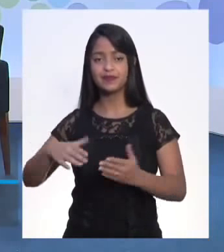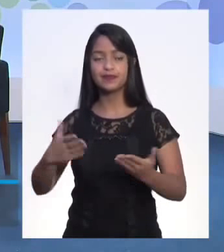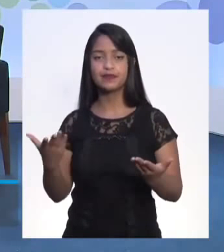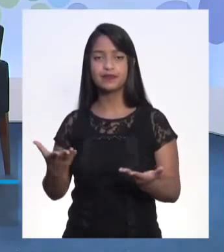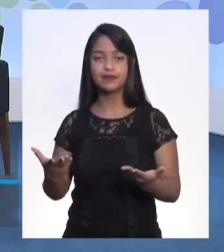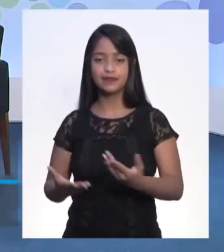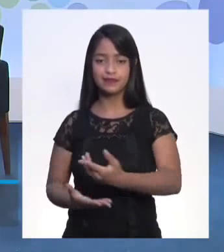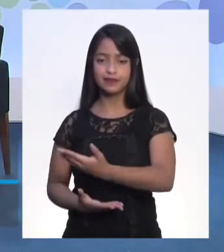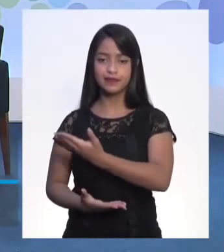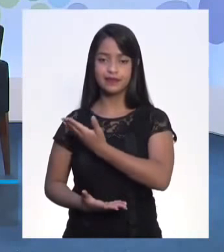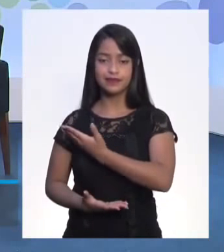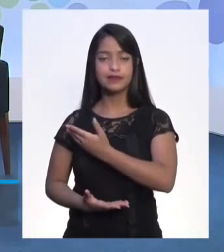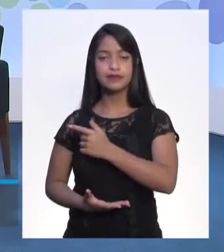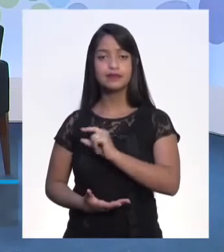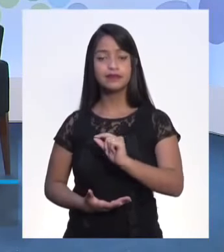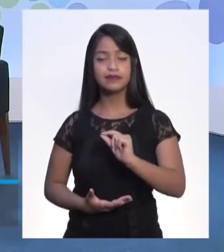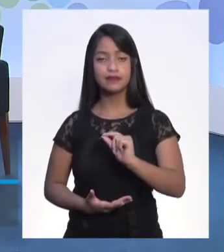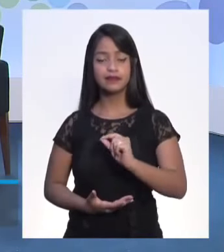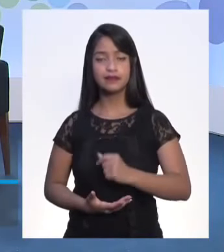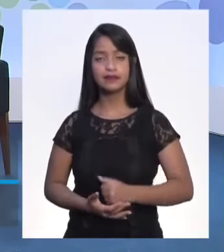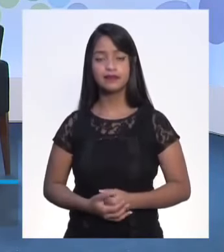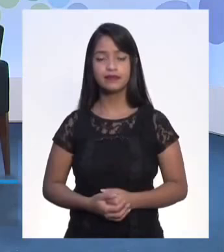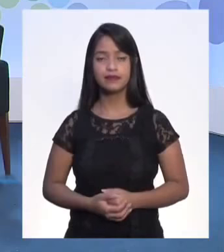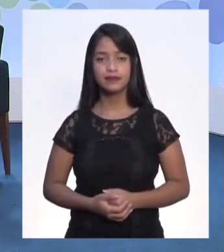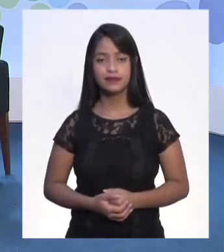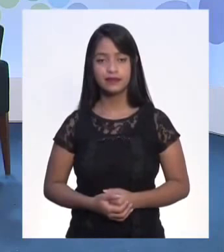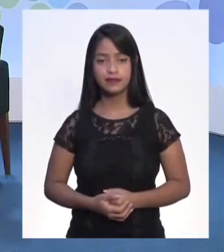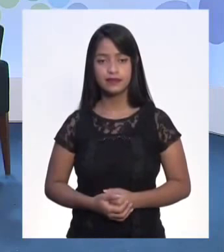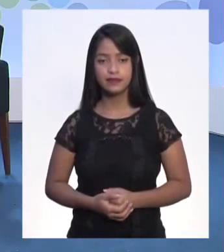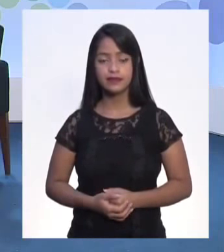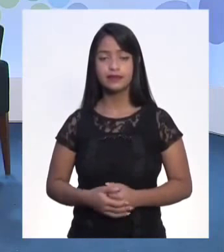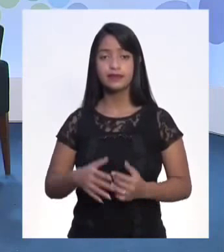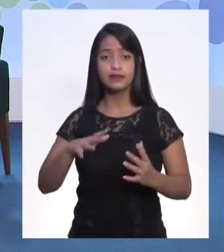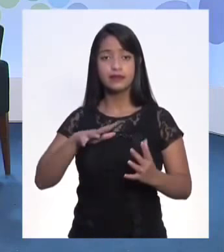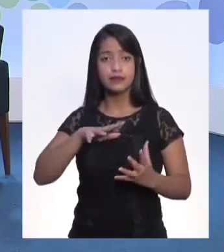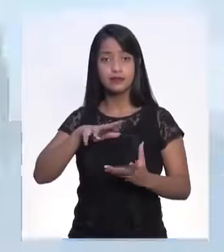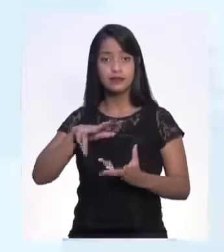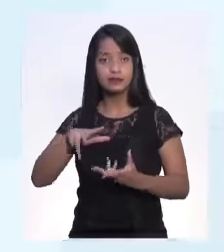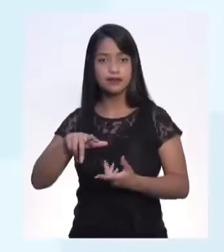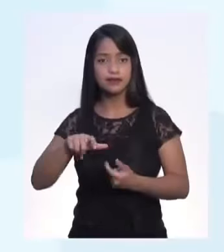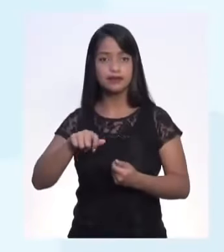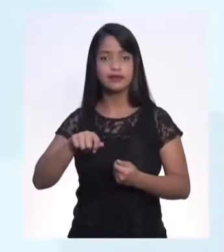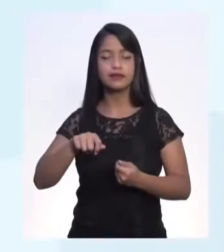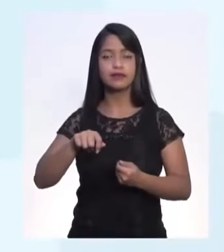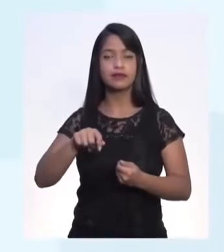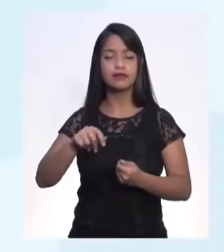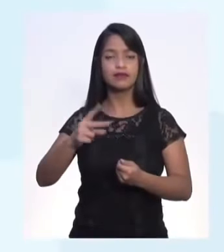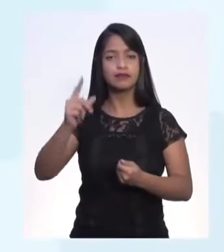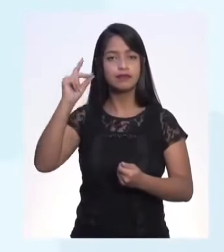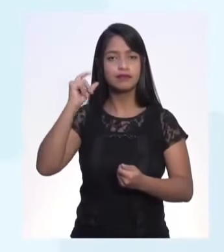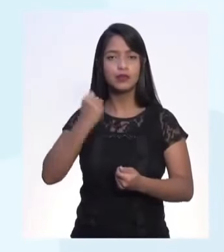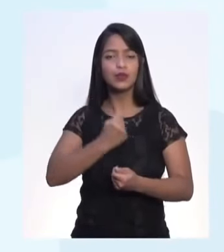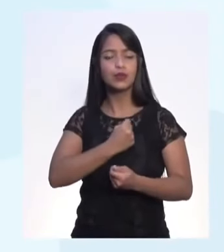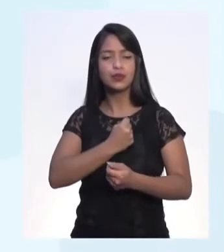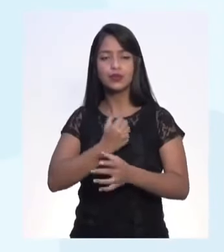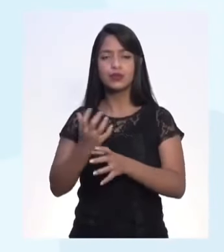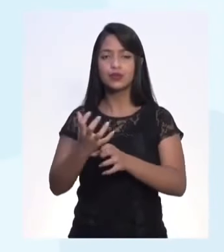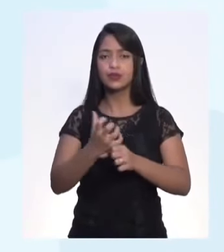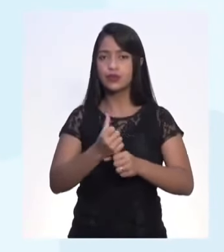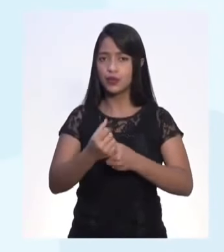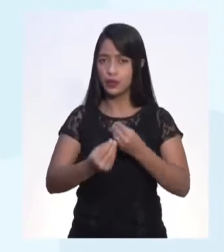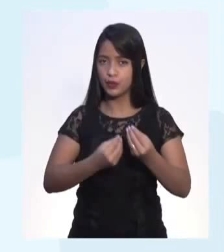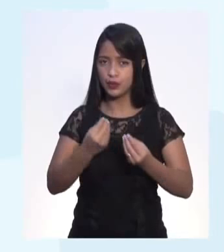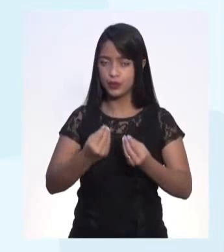próxima tela já para vocês o sistema de numeração pelo mundo e aí a gente vai falar um pouco dos babilônios